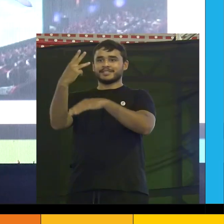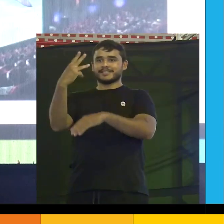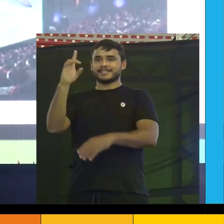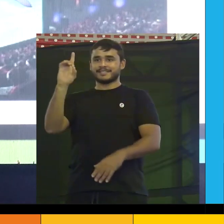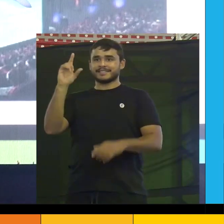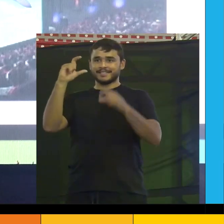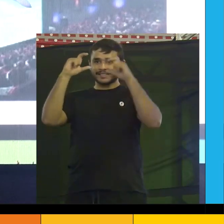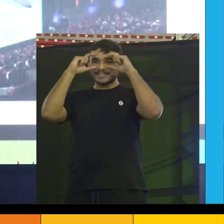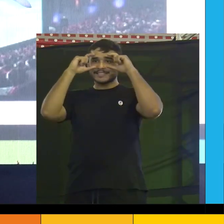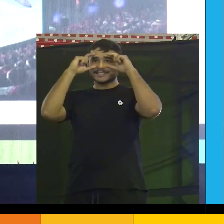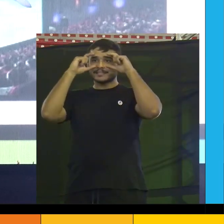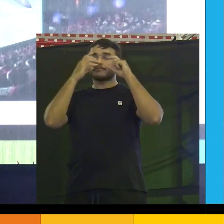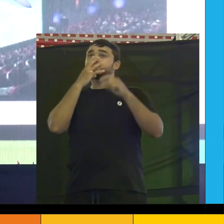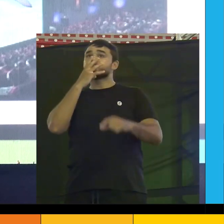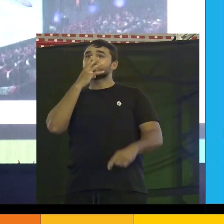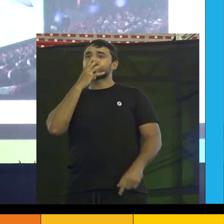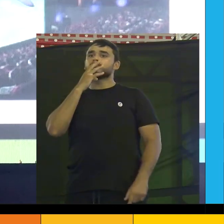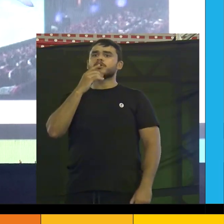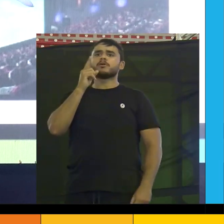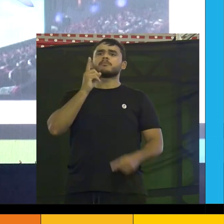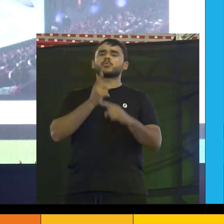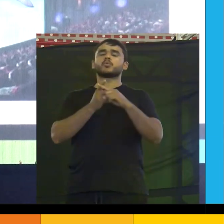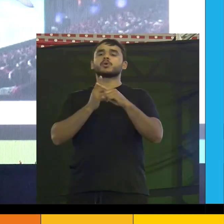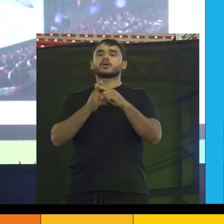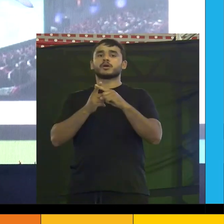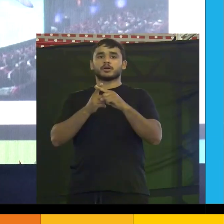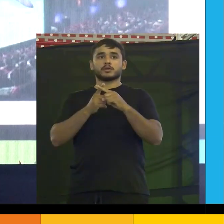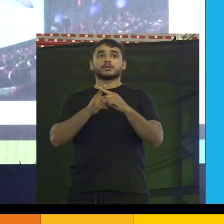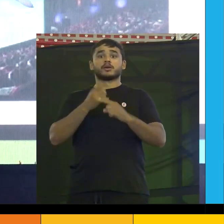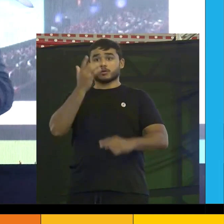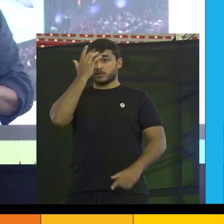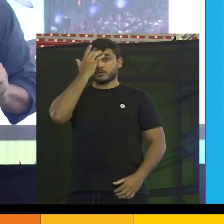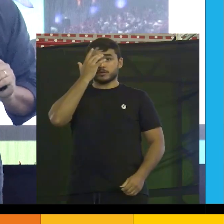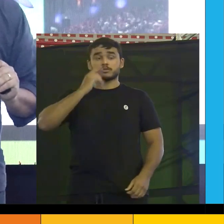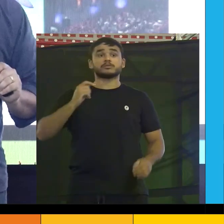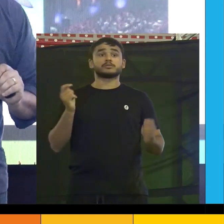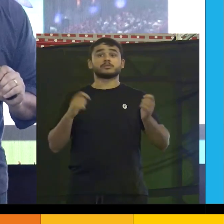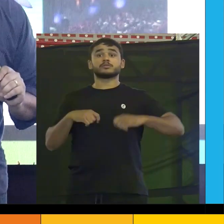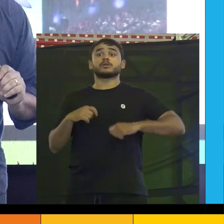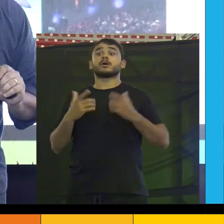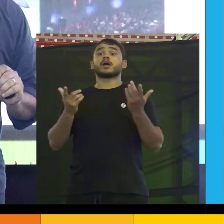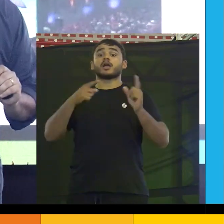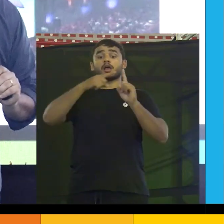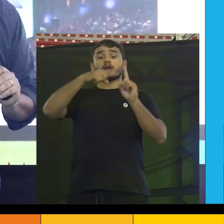únicas ondas que podem ser polarizadas? Anotem, ondas